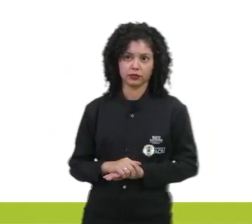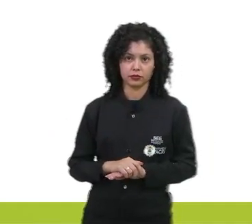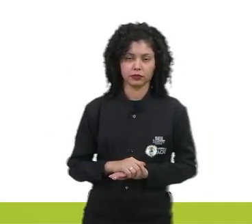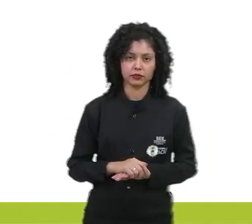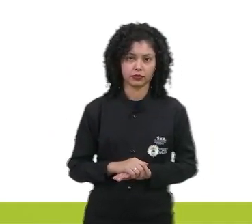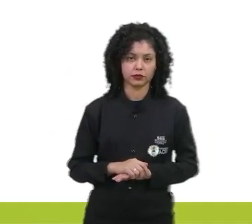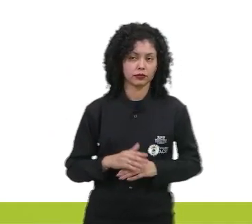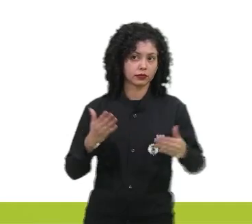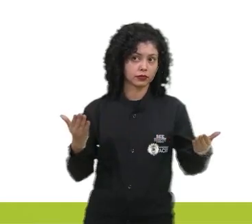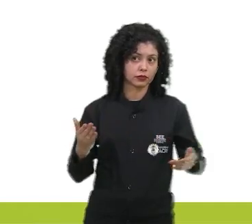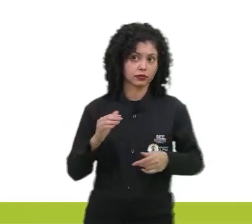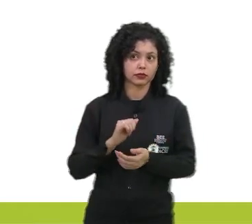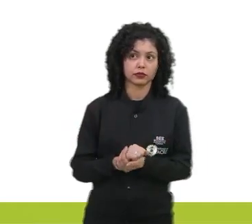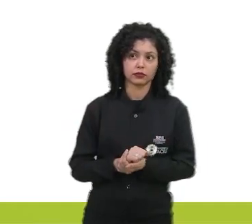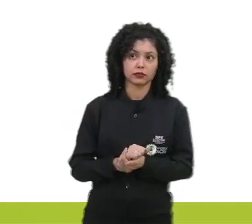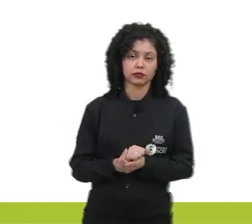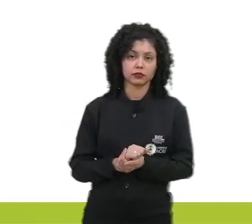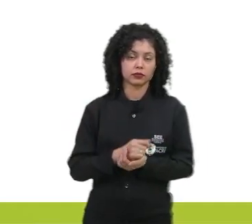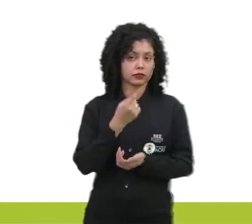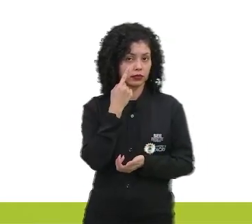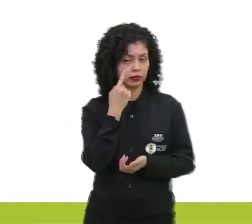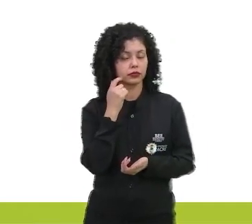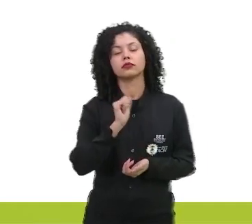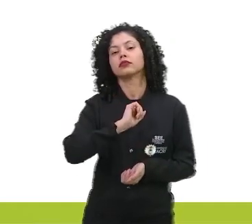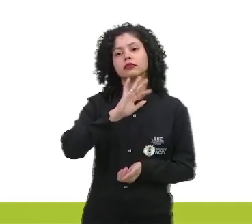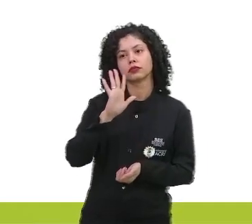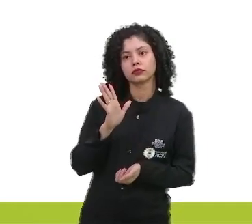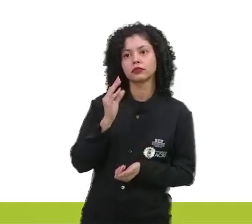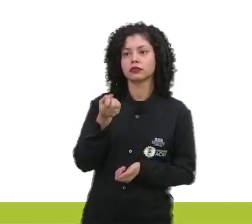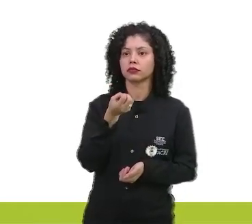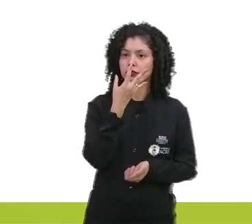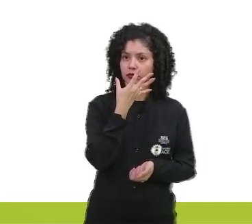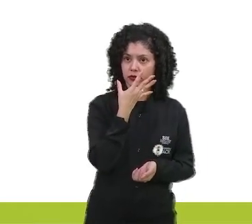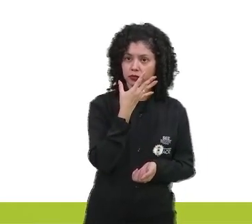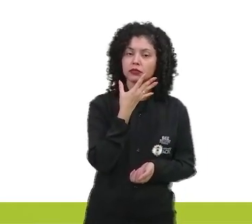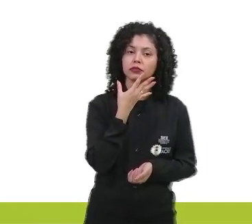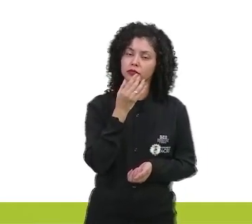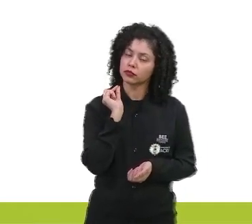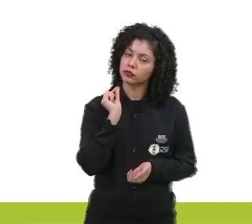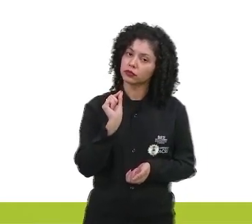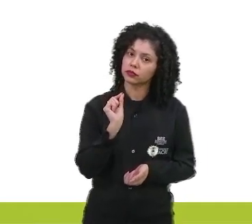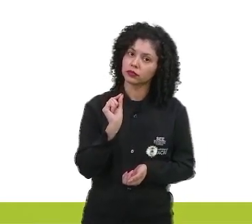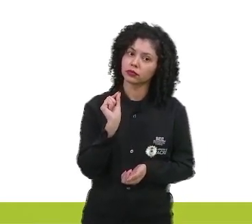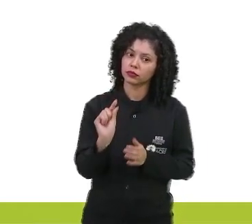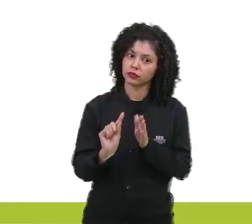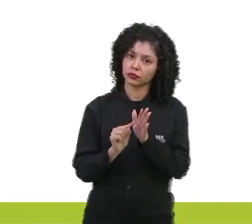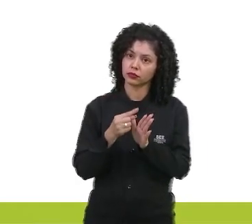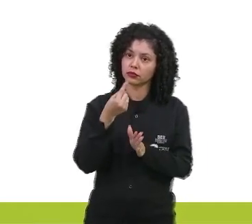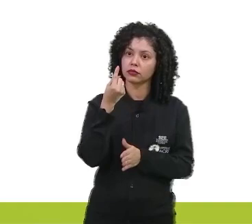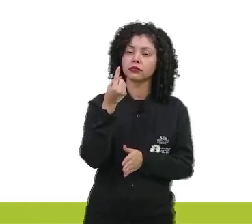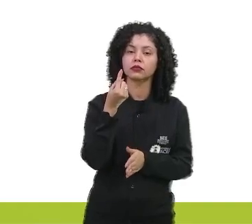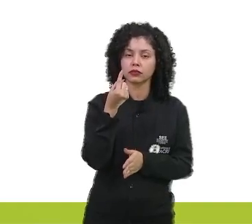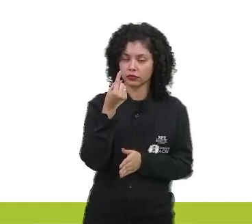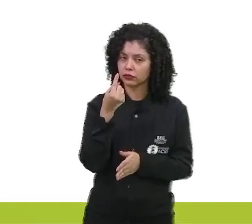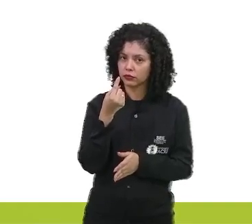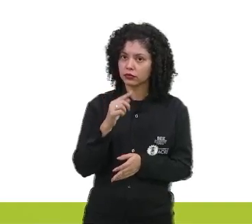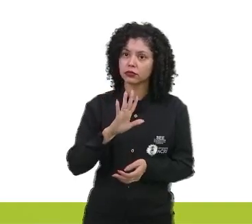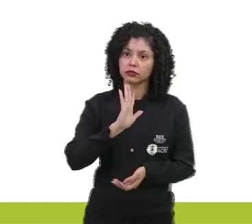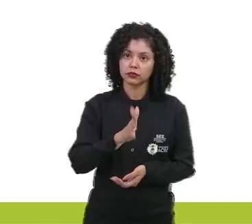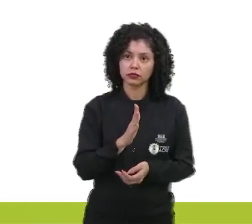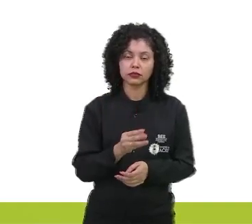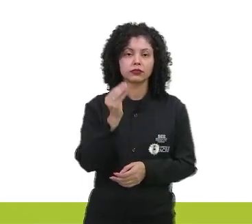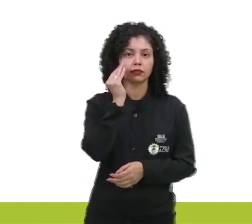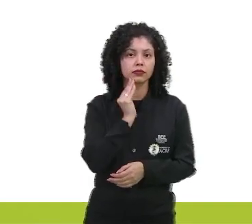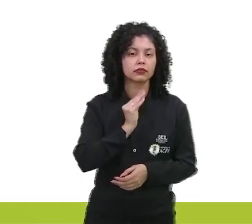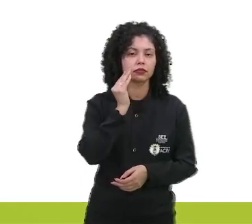1826. Niepce, obviamente, essa fotografia foi a primeira dele, mas ele já vinha